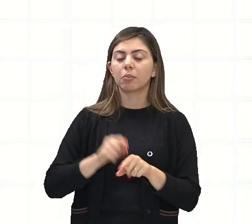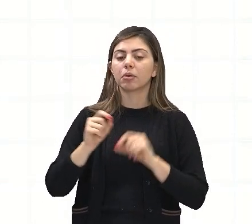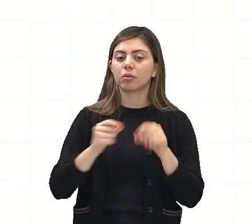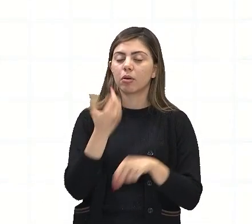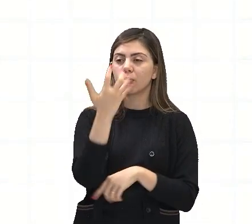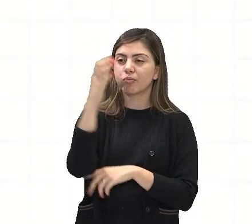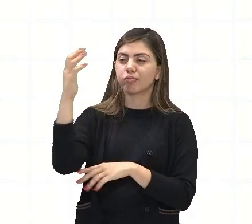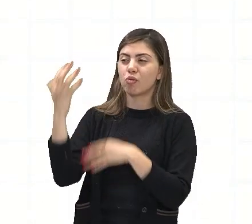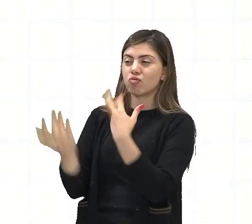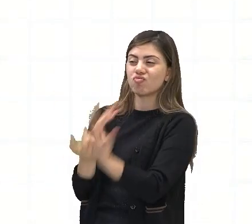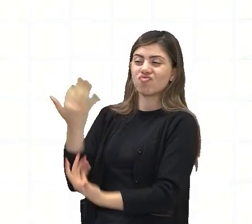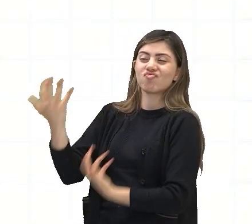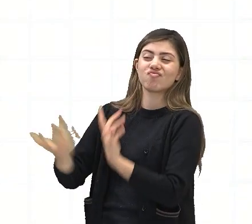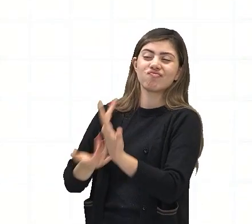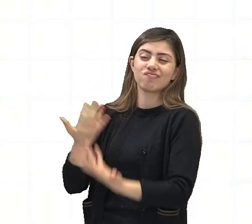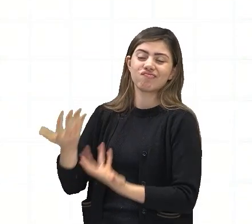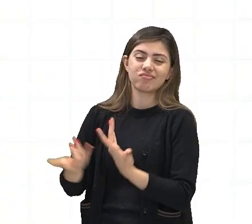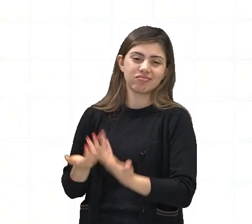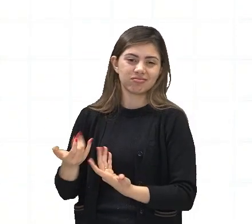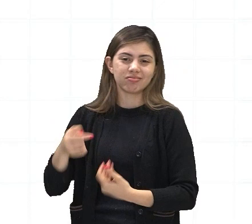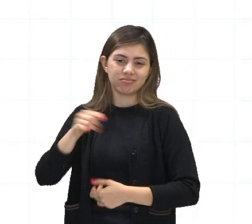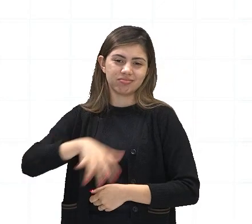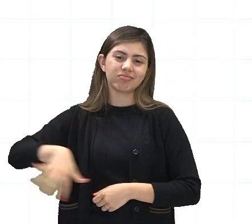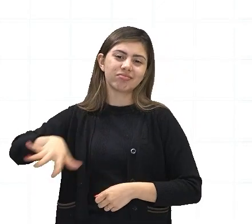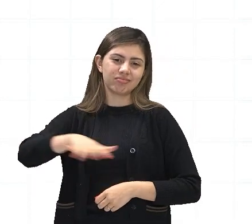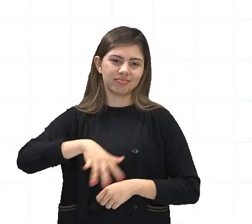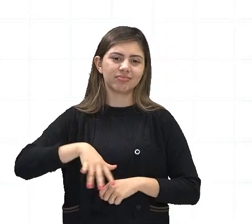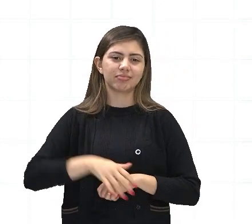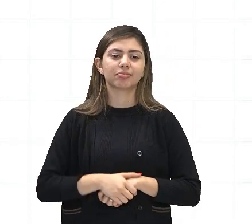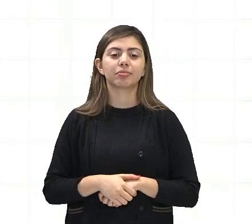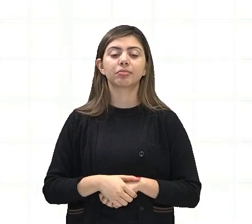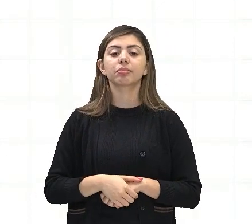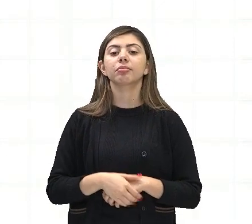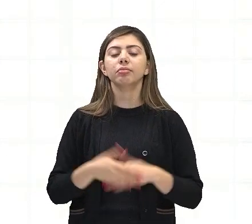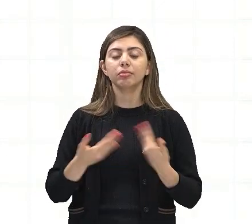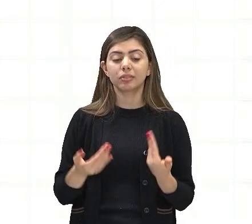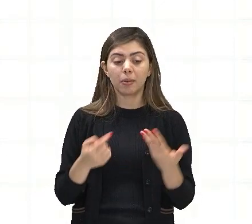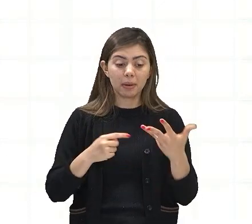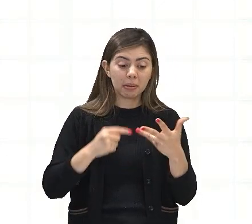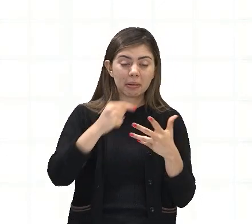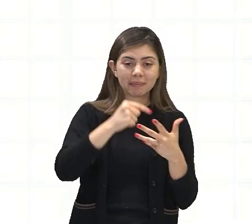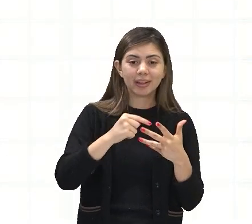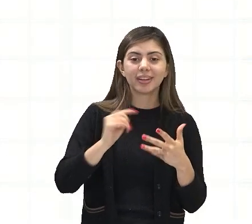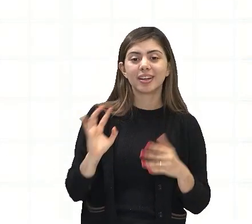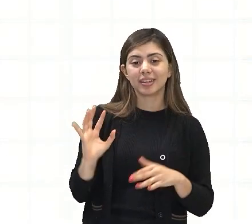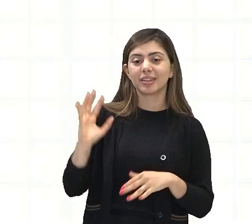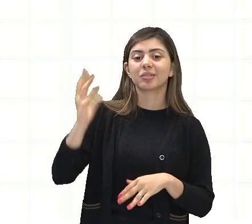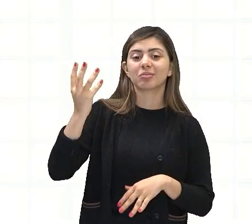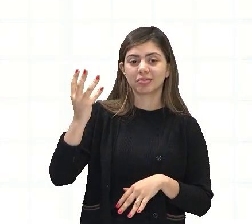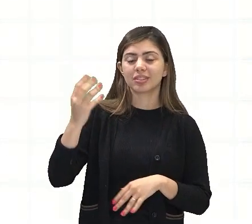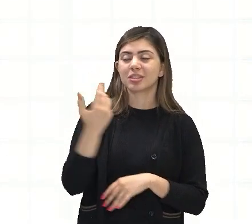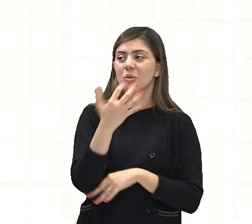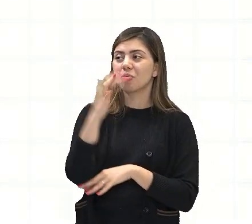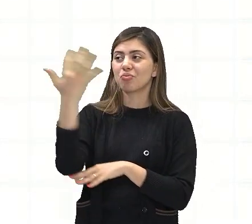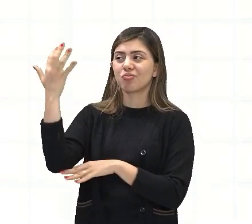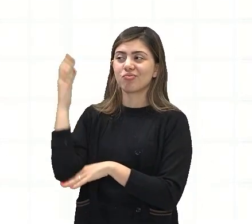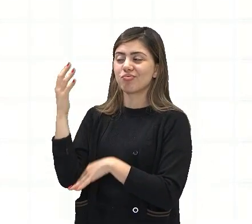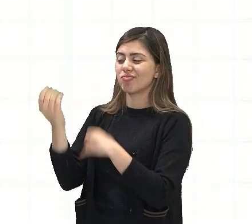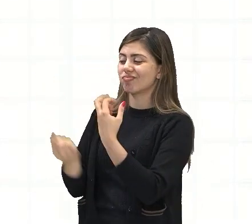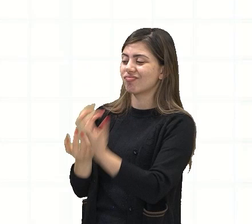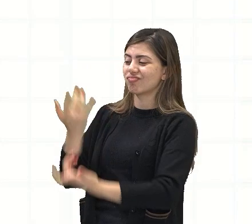né, ocorridas em Manaus. Então, além de tudo isso aí, ocorreram muitas queimadas,